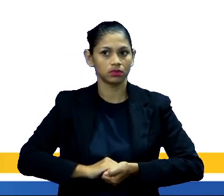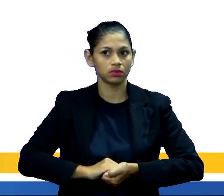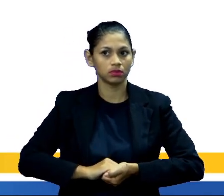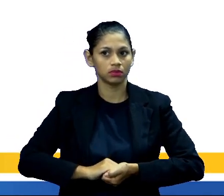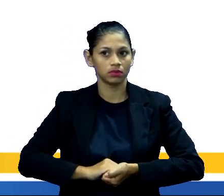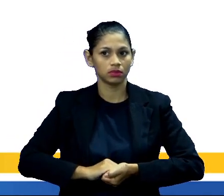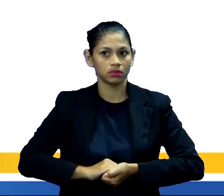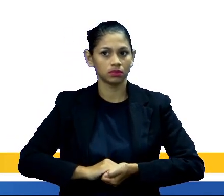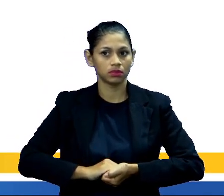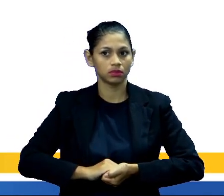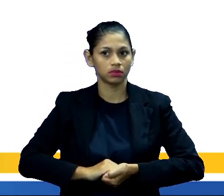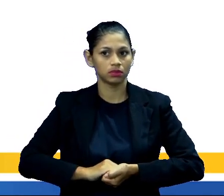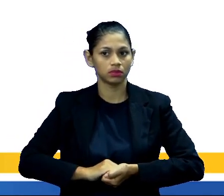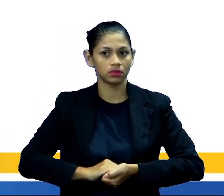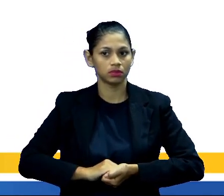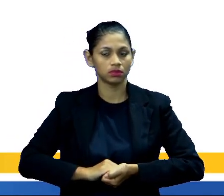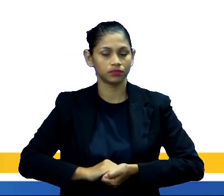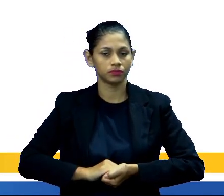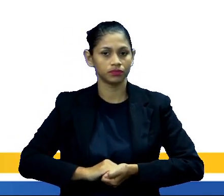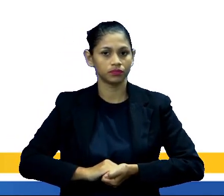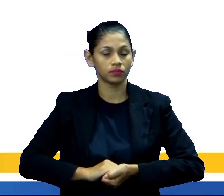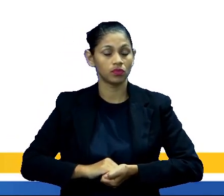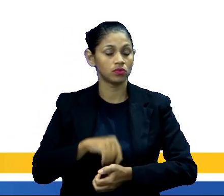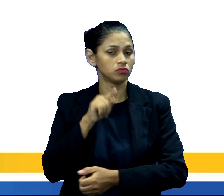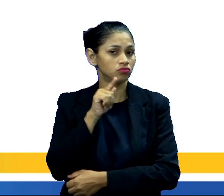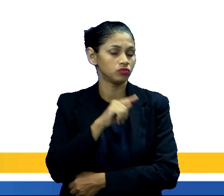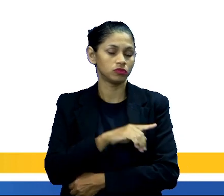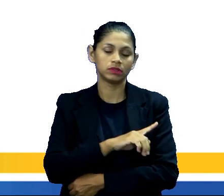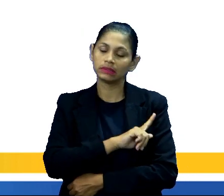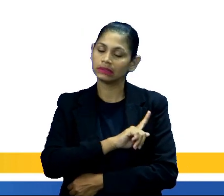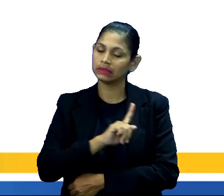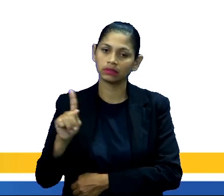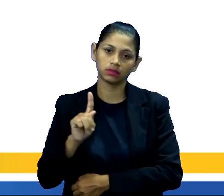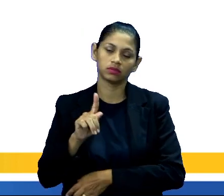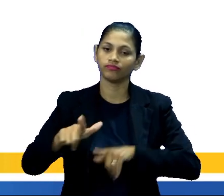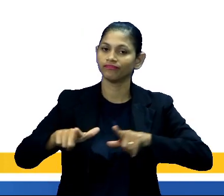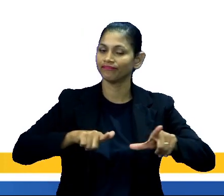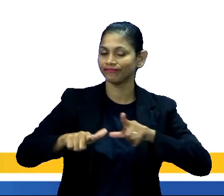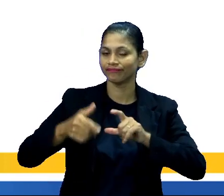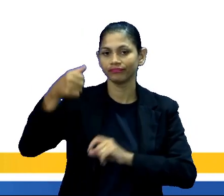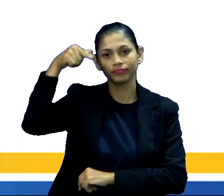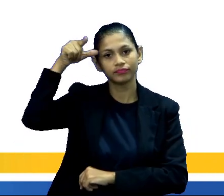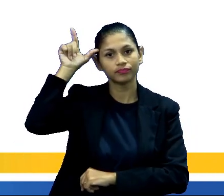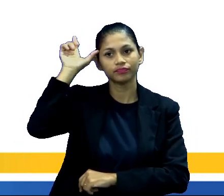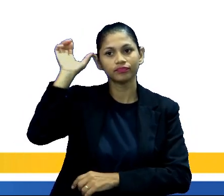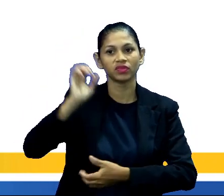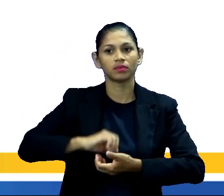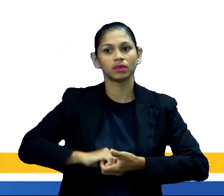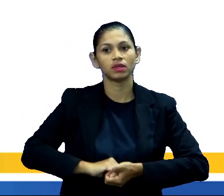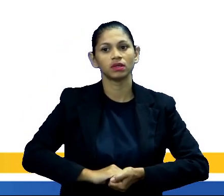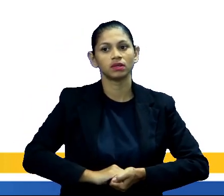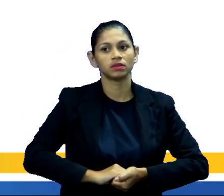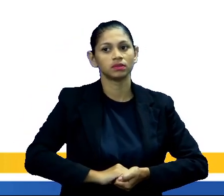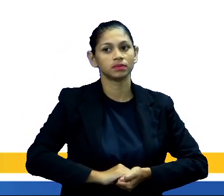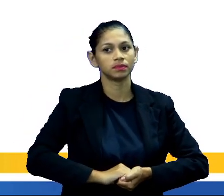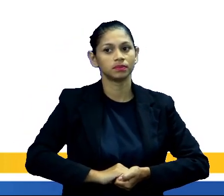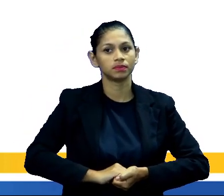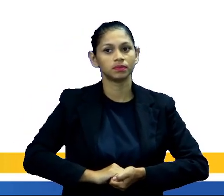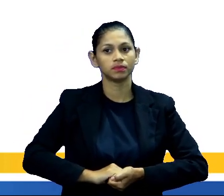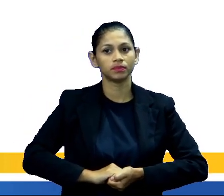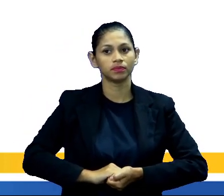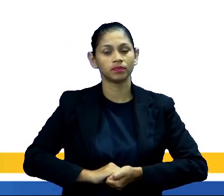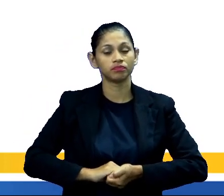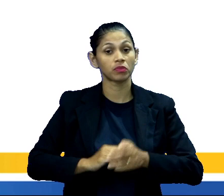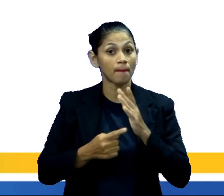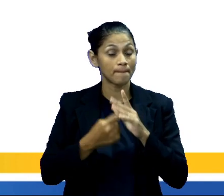E you didn't work yesterday. Você não trabalhou ontem. A primeira frase nós temos